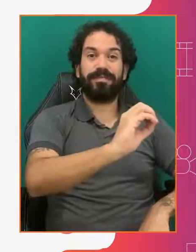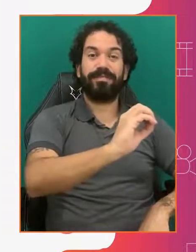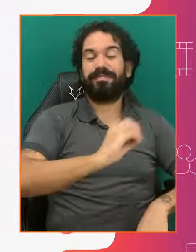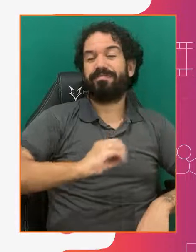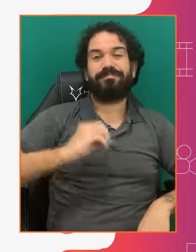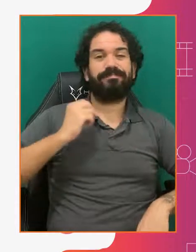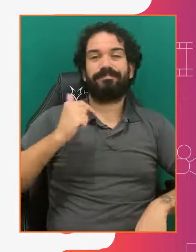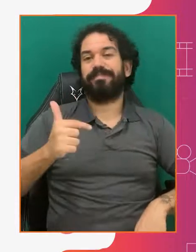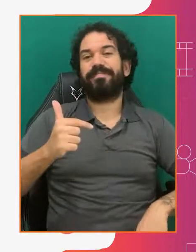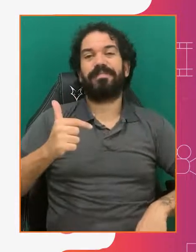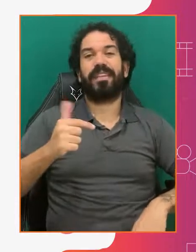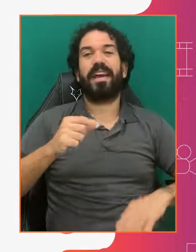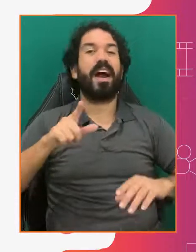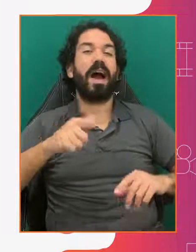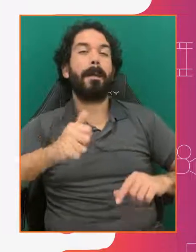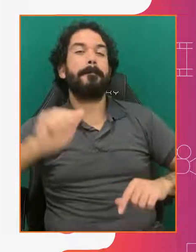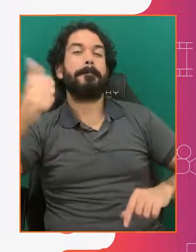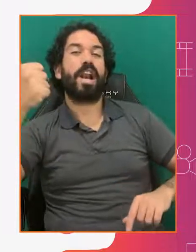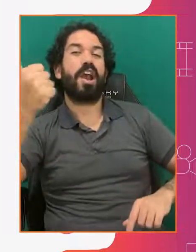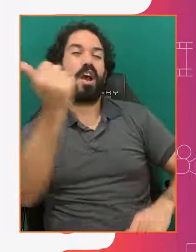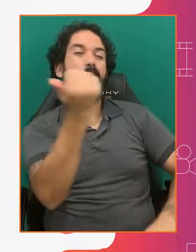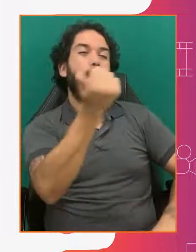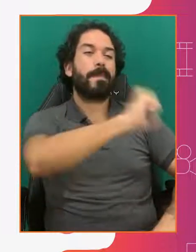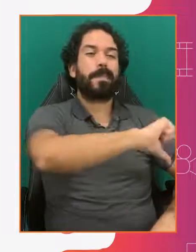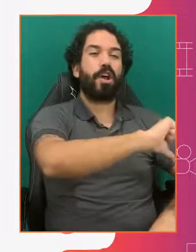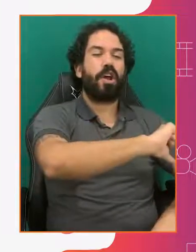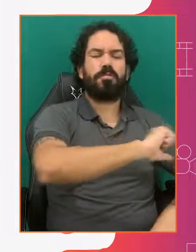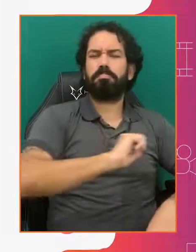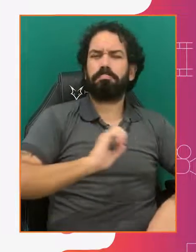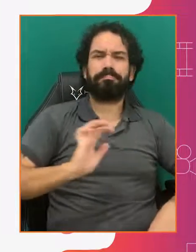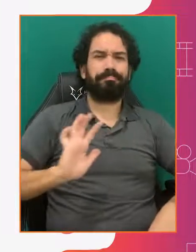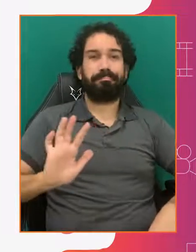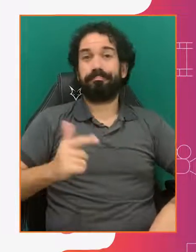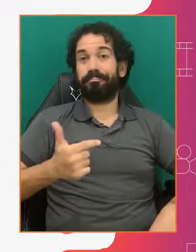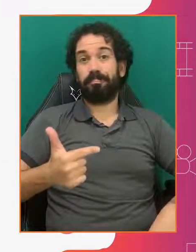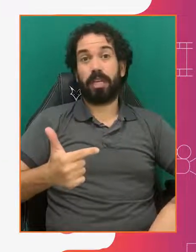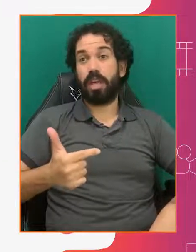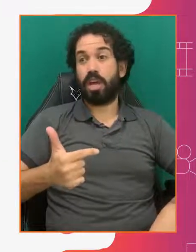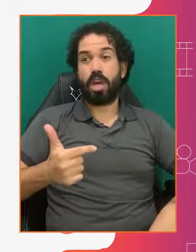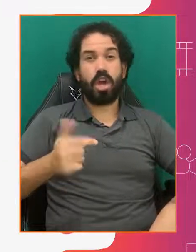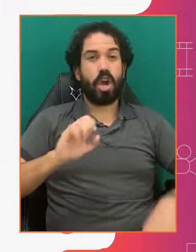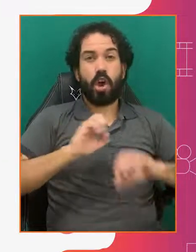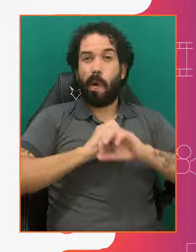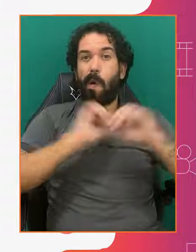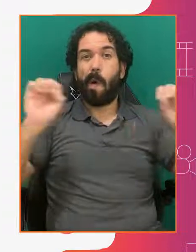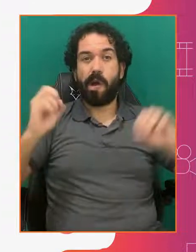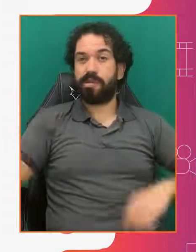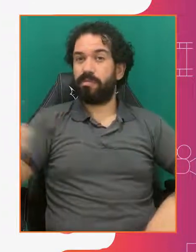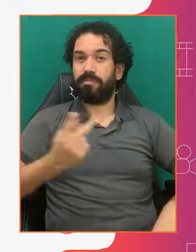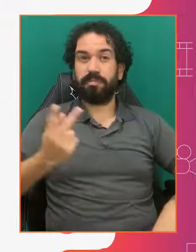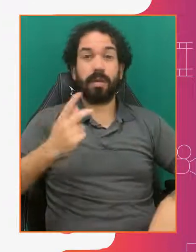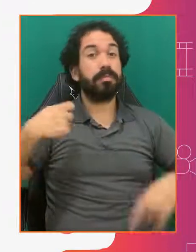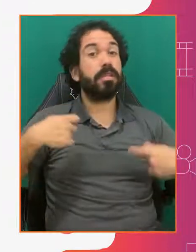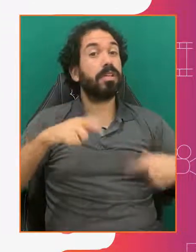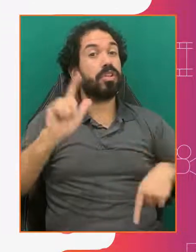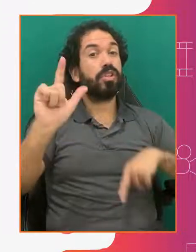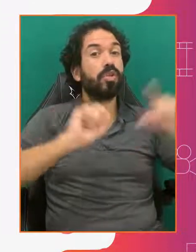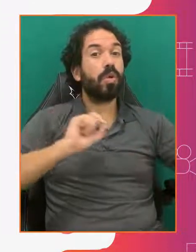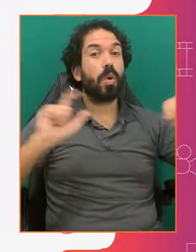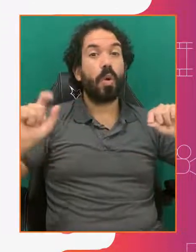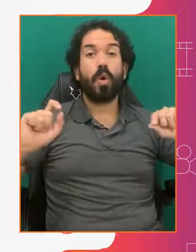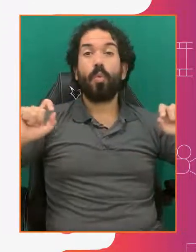Então, não existe um método melhor ou pior. Ambos são excepcionais, você só precisa